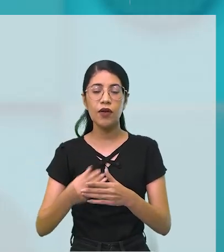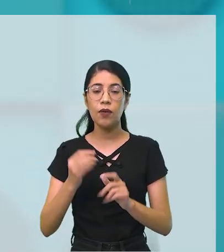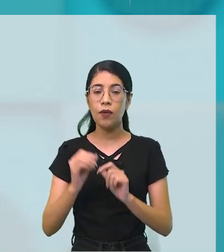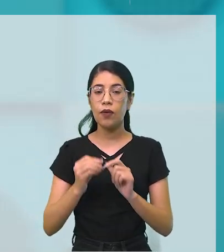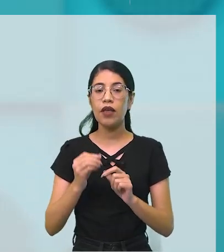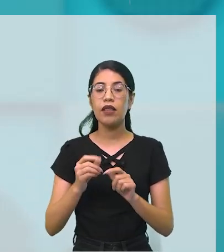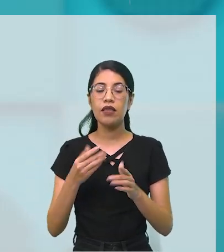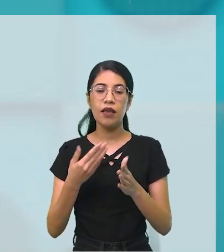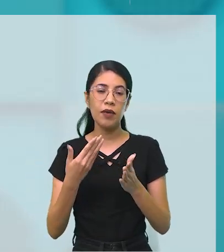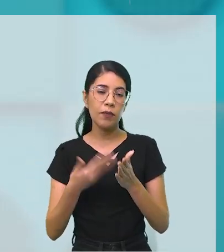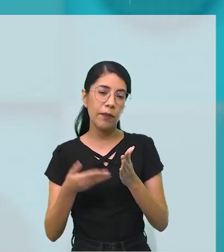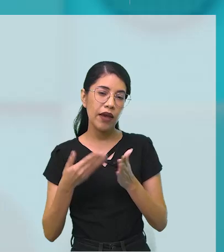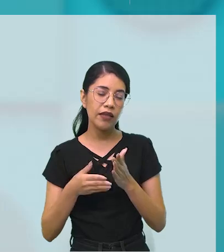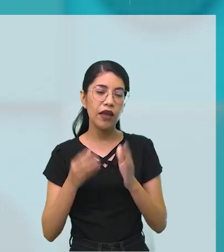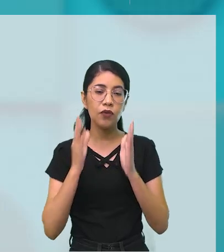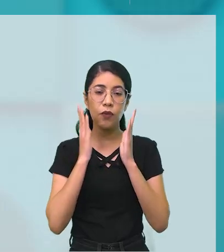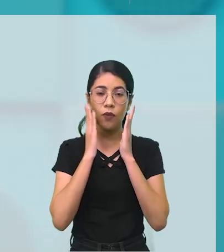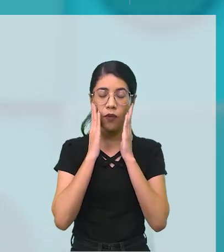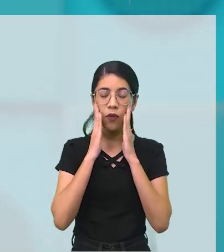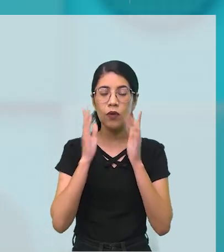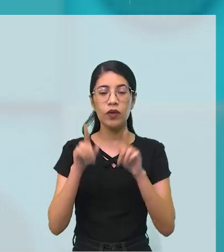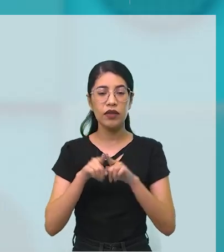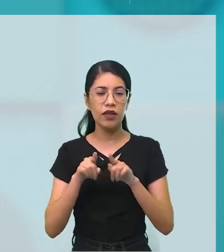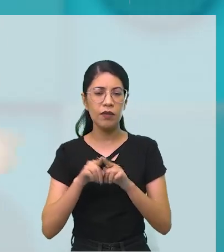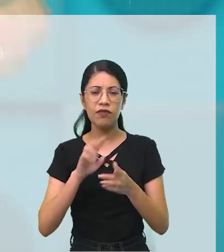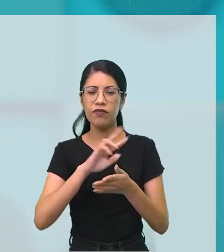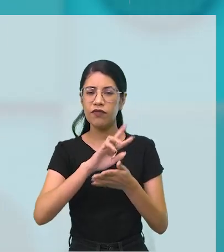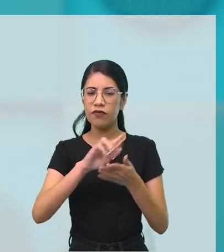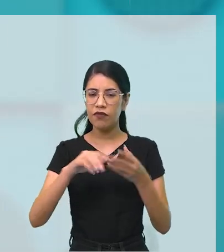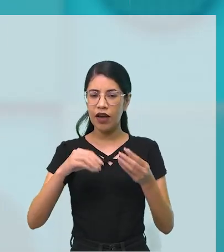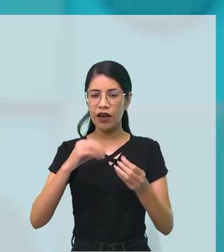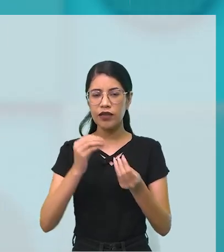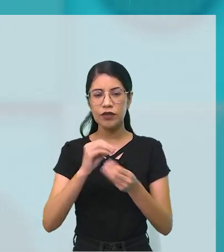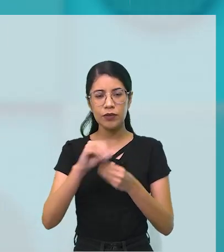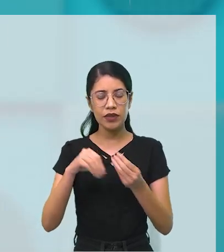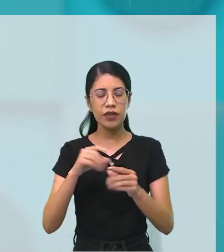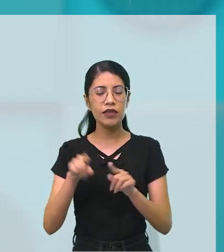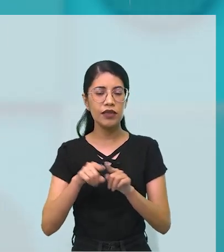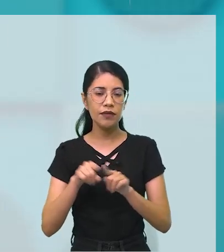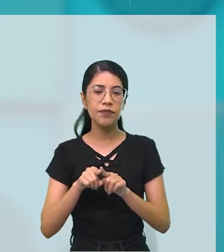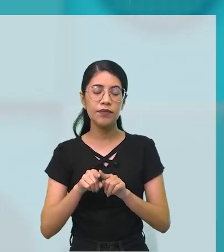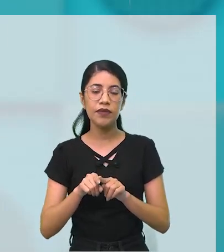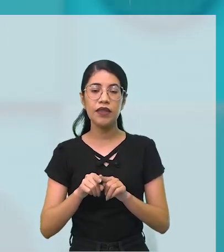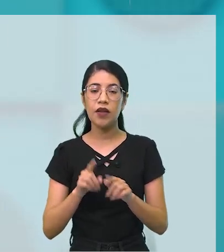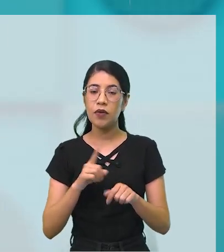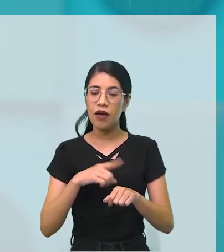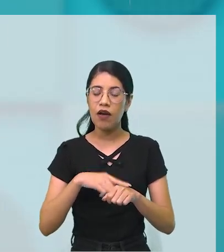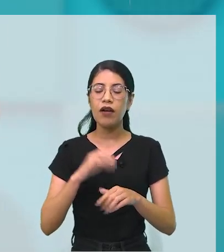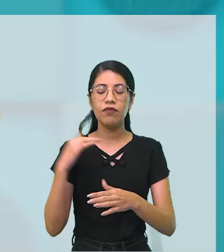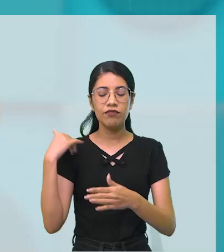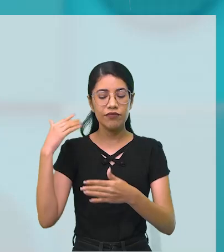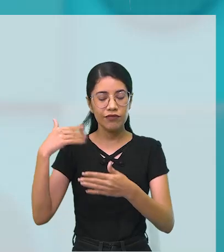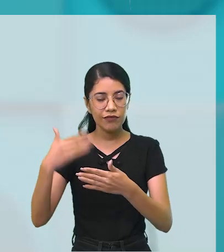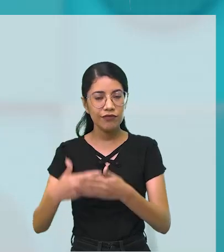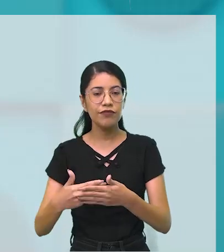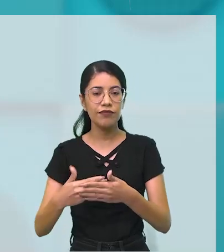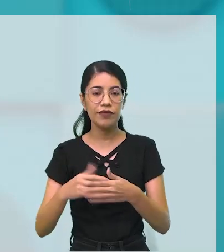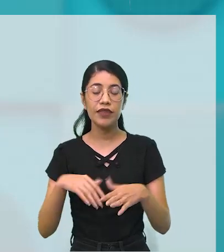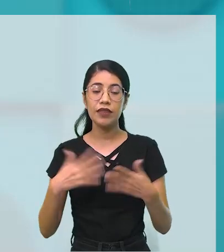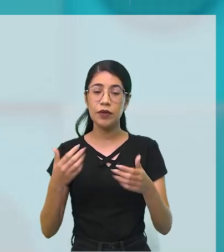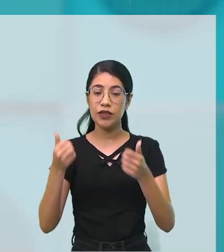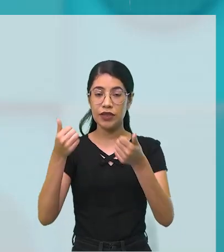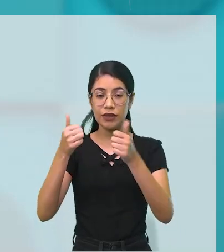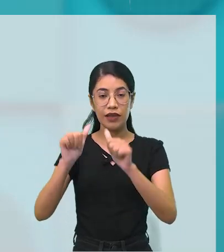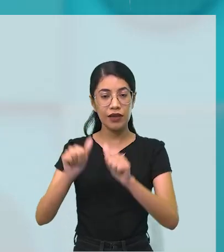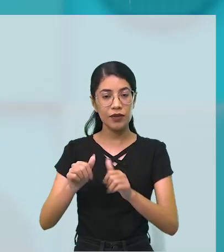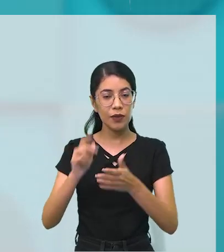perdendo massa, né? Vai se perdendo colágeno, a passagem do tempo tá aí. Vai chegar a hora. Então, agora que a gente viu uma análise um